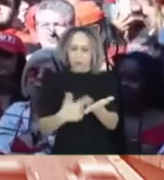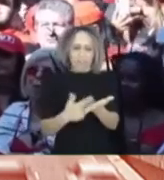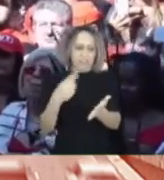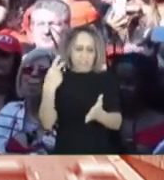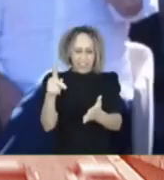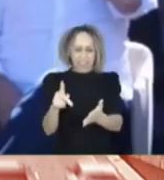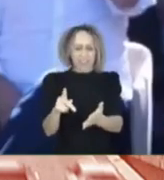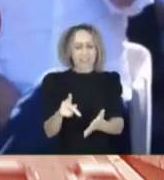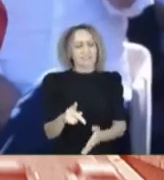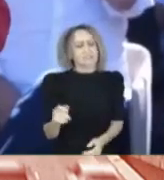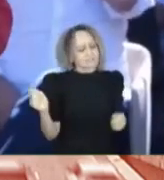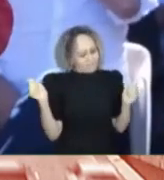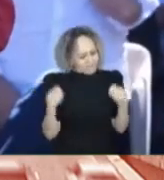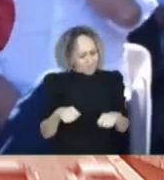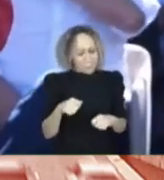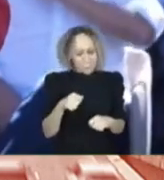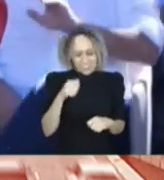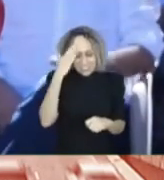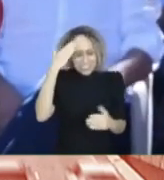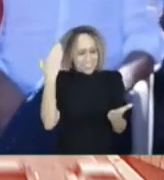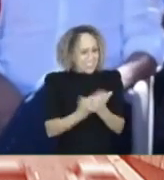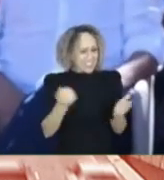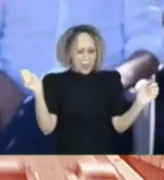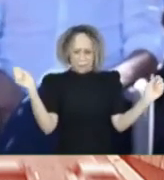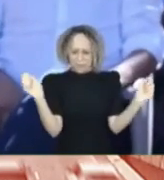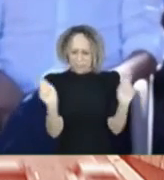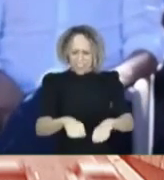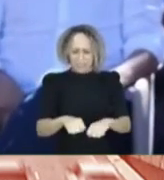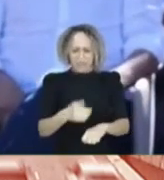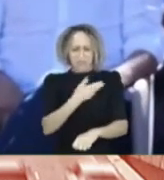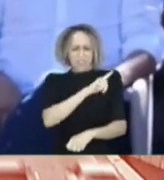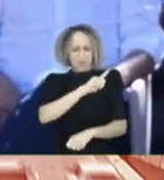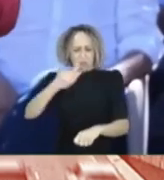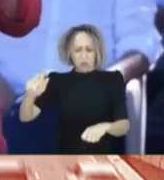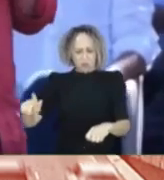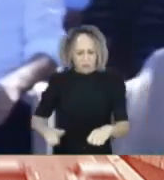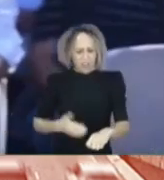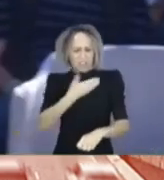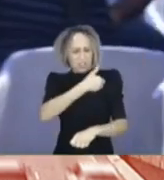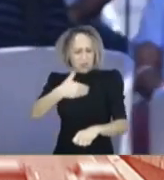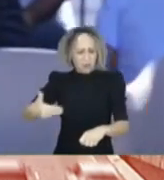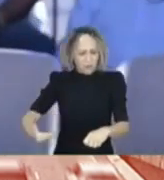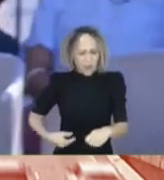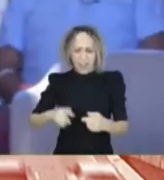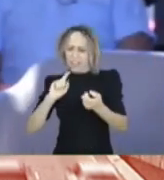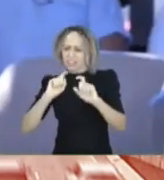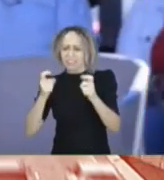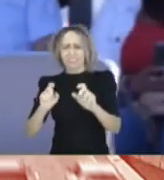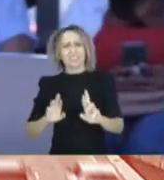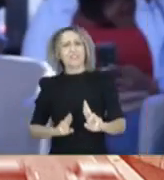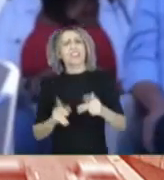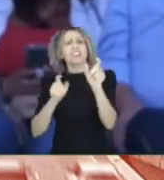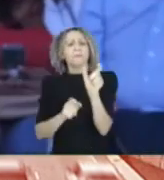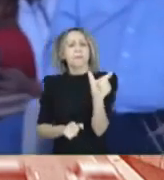cada um, né, diminuindo, mas nós vamos ter fortes ataques a Bolsonaro também. Então, acho que não será um debate muito diferente do que